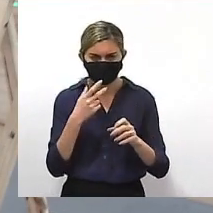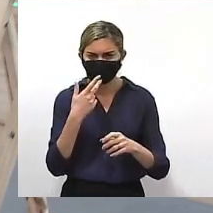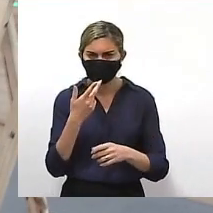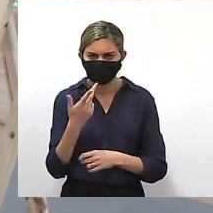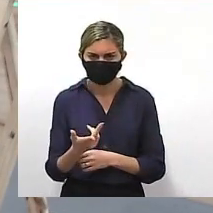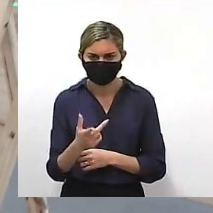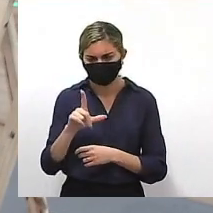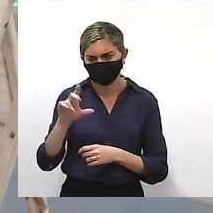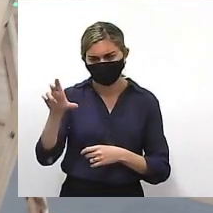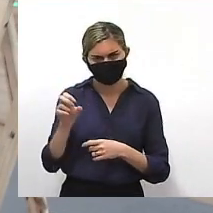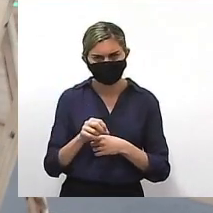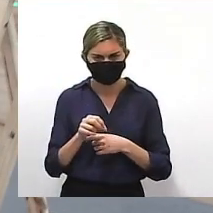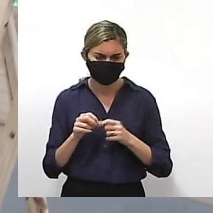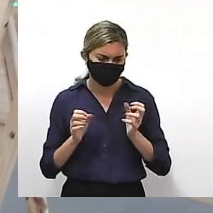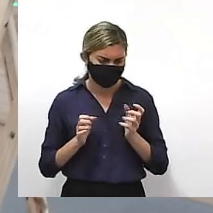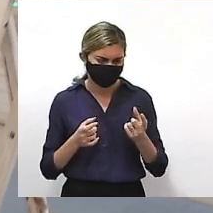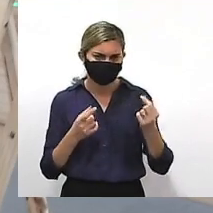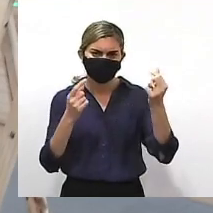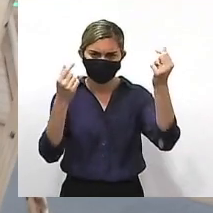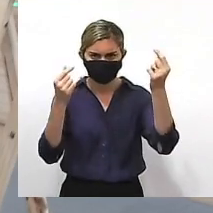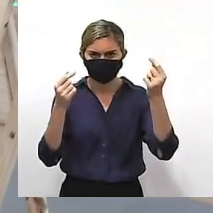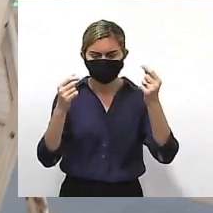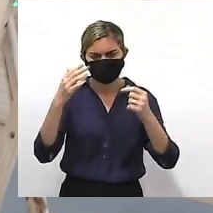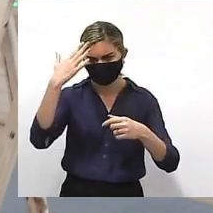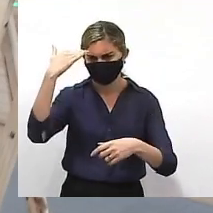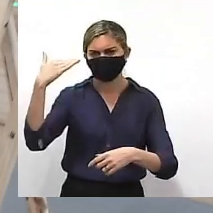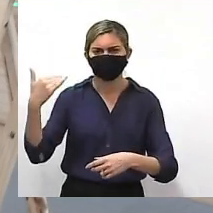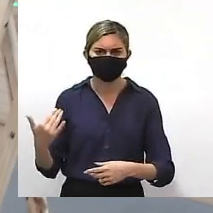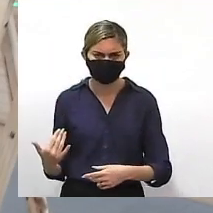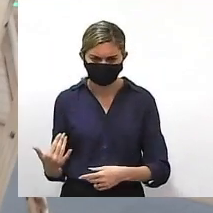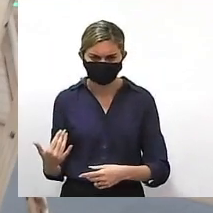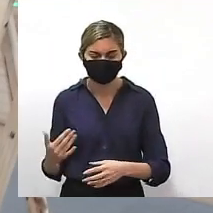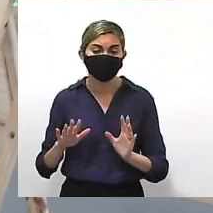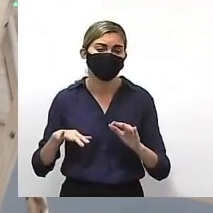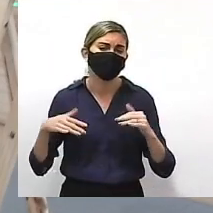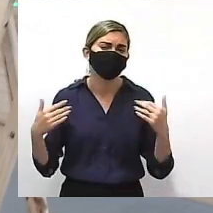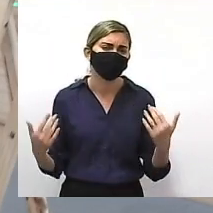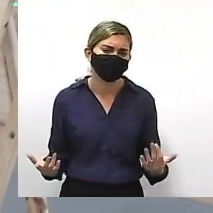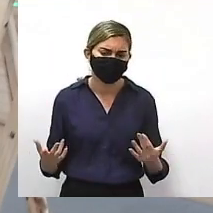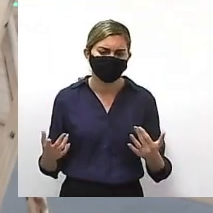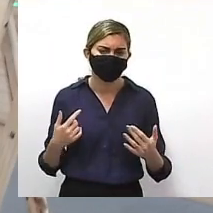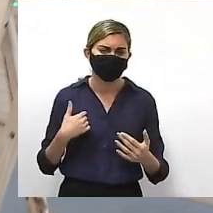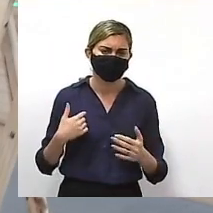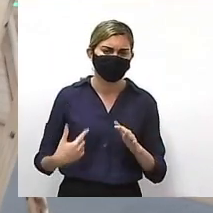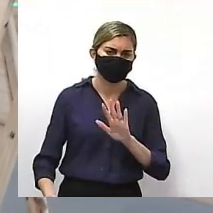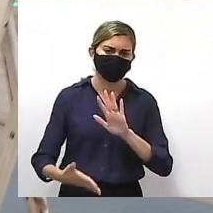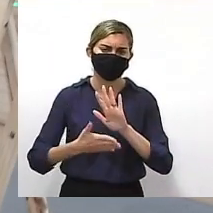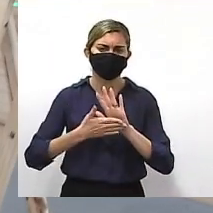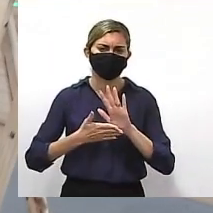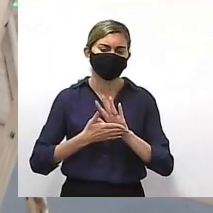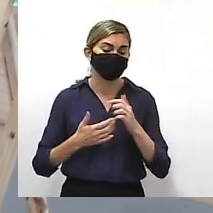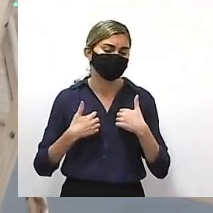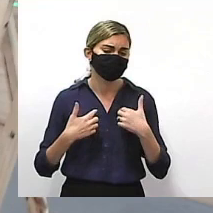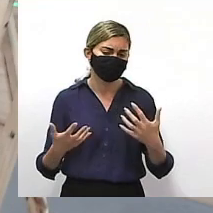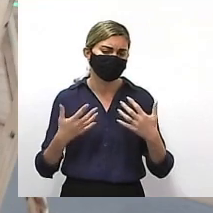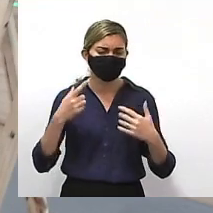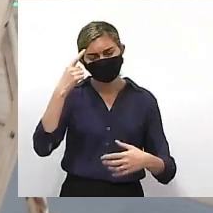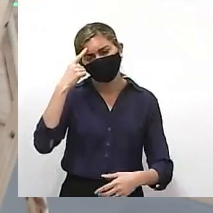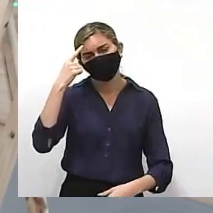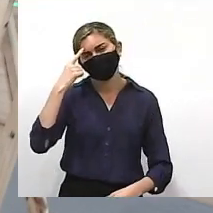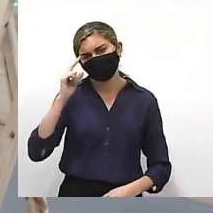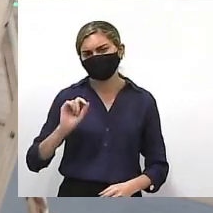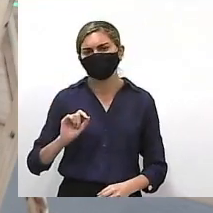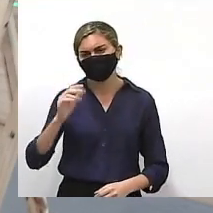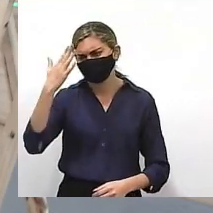sobre luxo, riqueza e sobre sucesso? Quais são os nossos parâmetros? O que é que a gente pensa